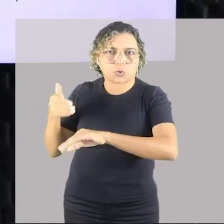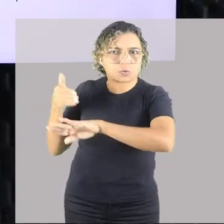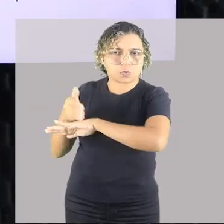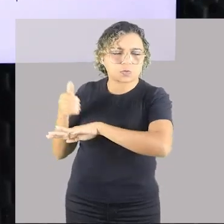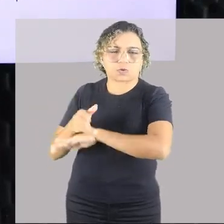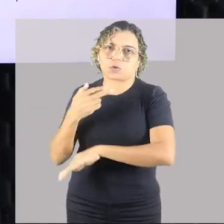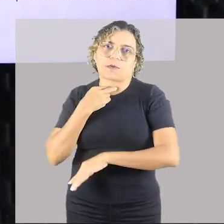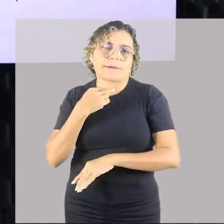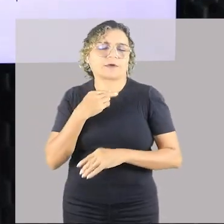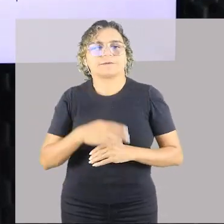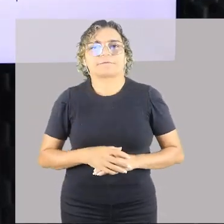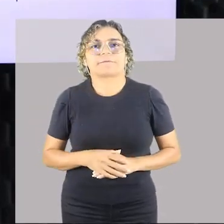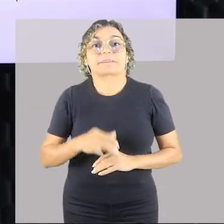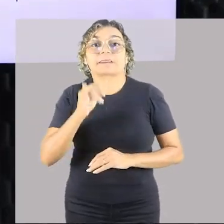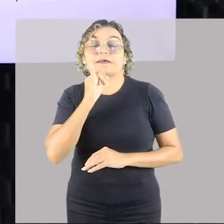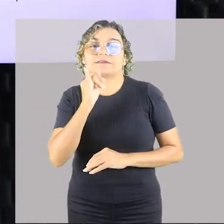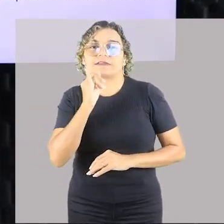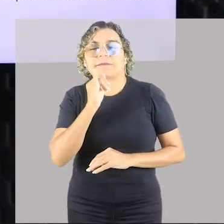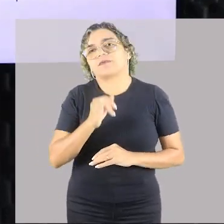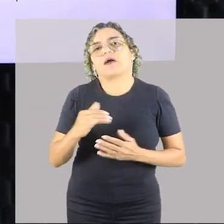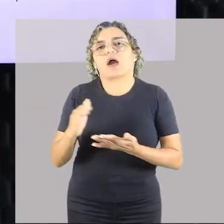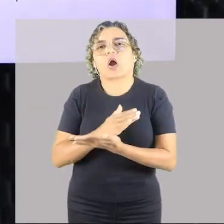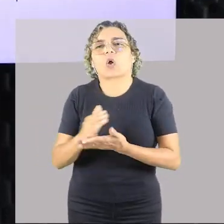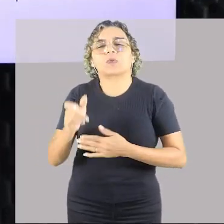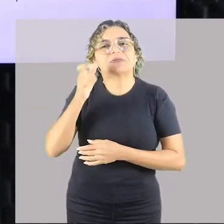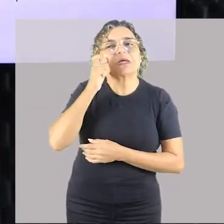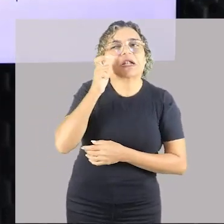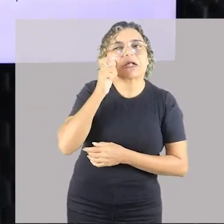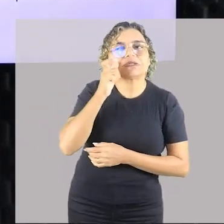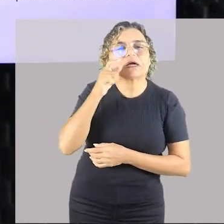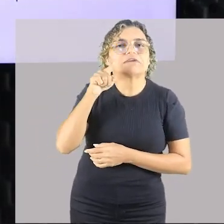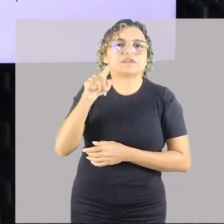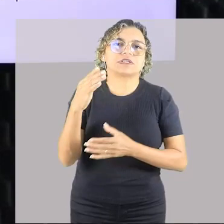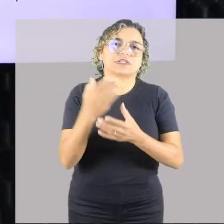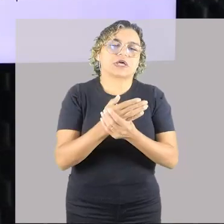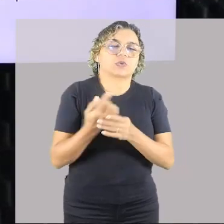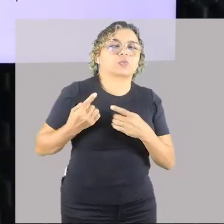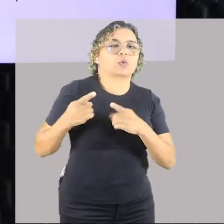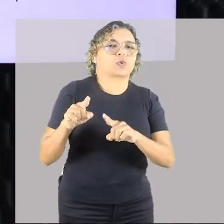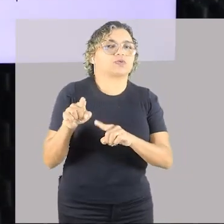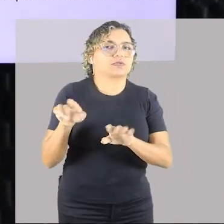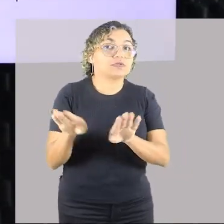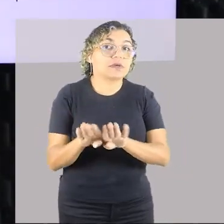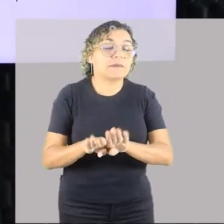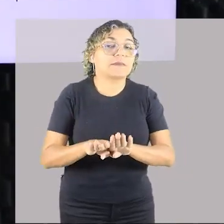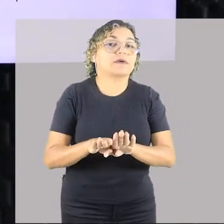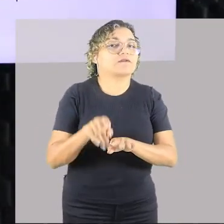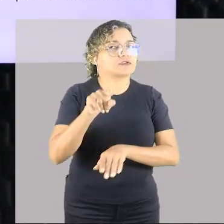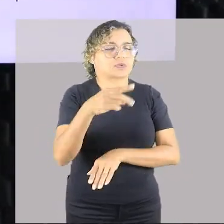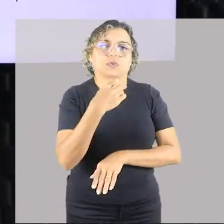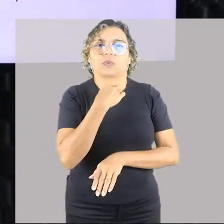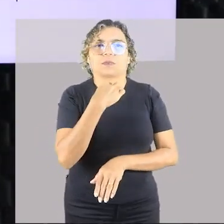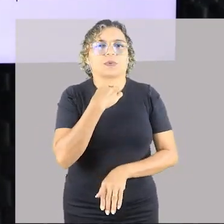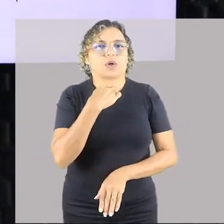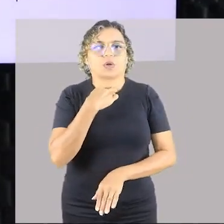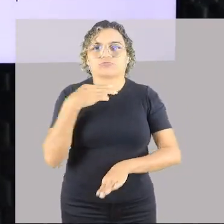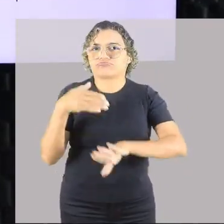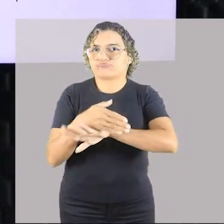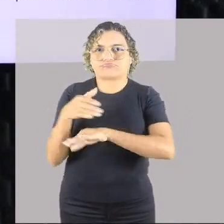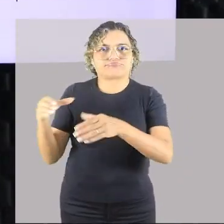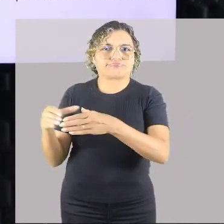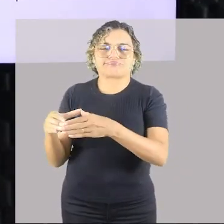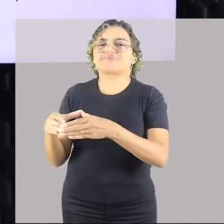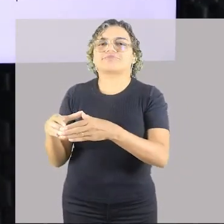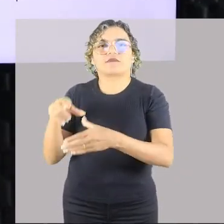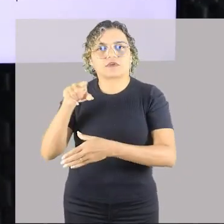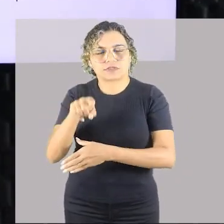contra interessado. Digamos que algum interessado naquele processo, você tem um processo contra ele, também você não pode atuar